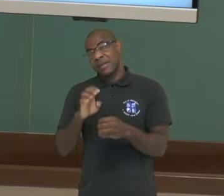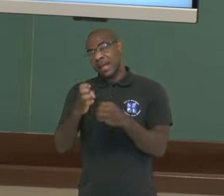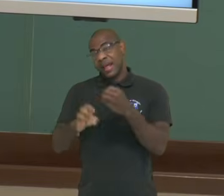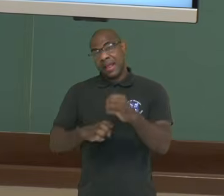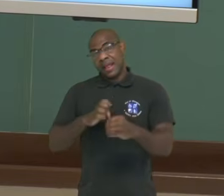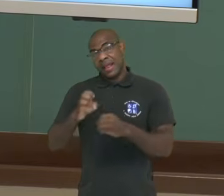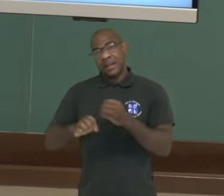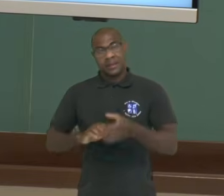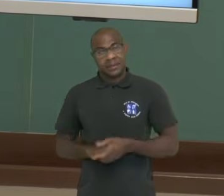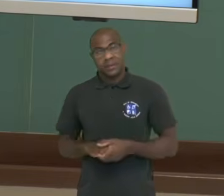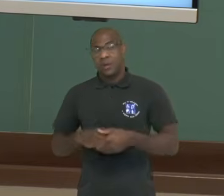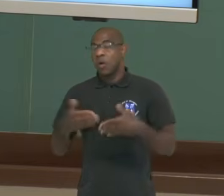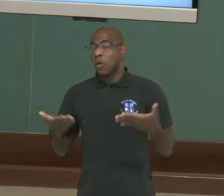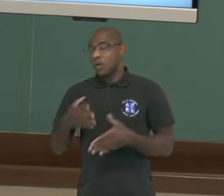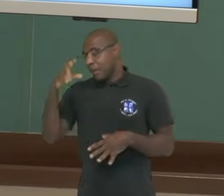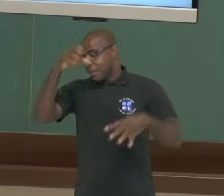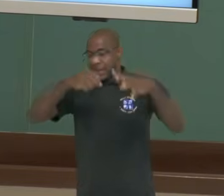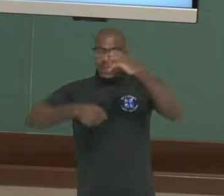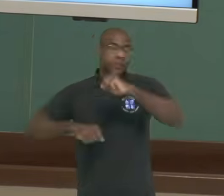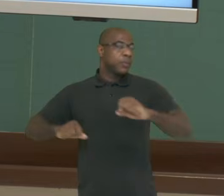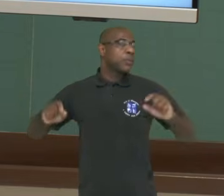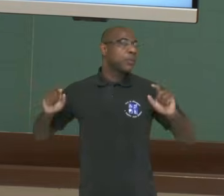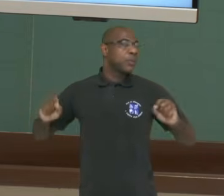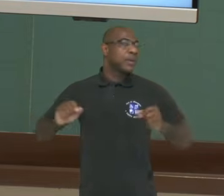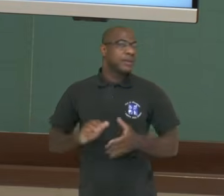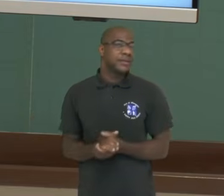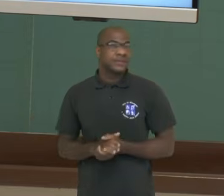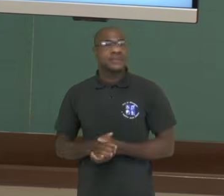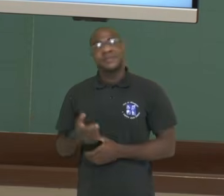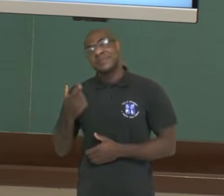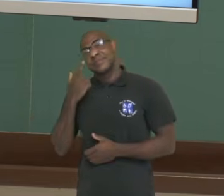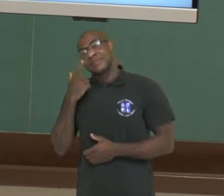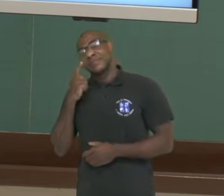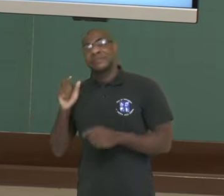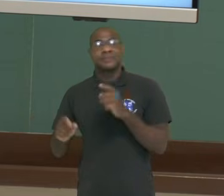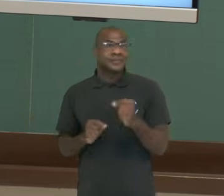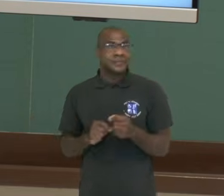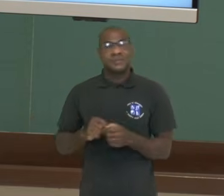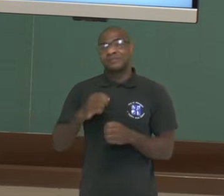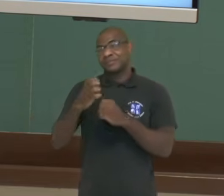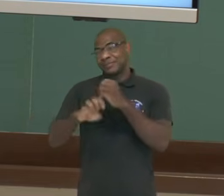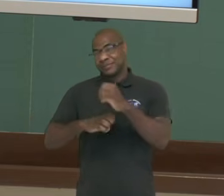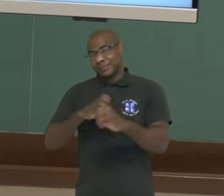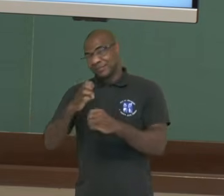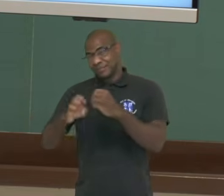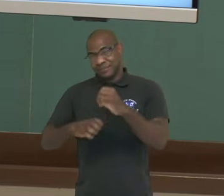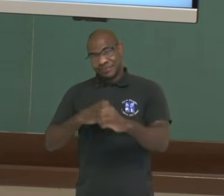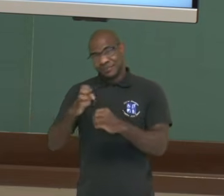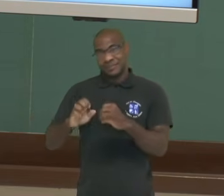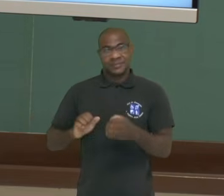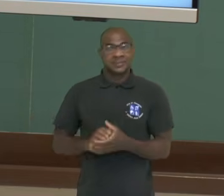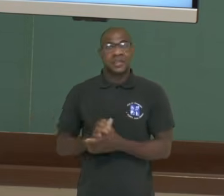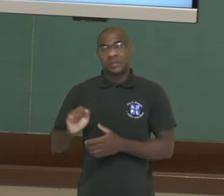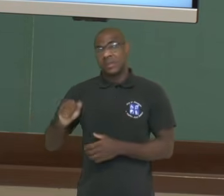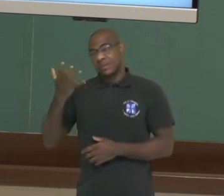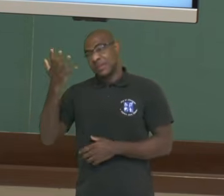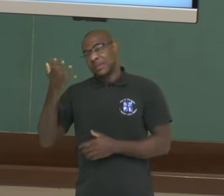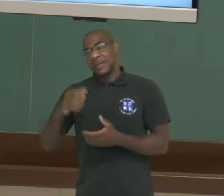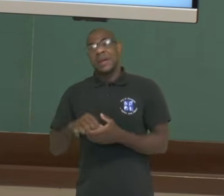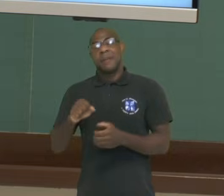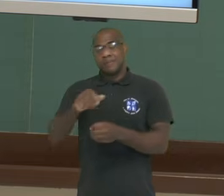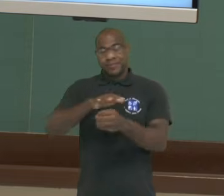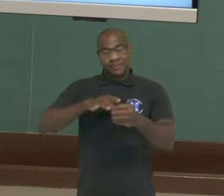ok? O que vimos nesta aula? Vimos sobre os fenômenos elétricos, fenômenos